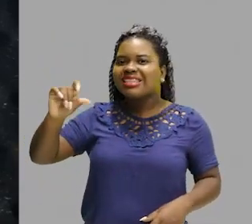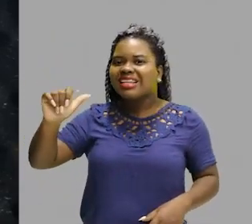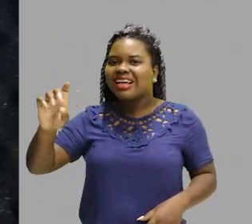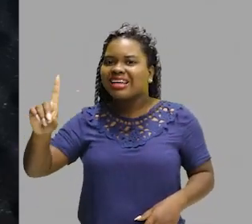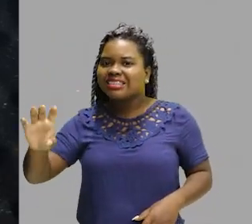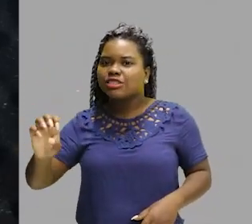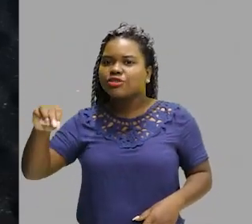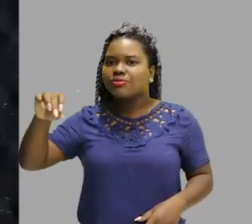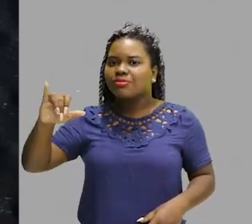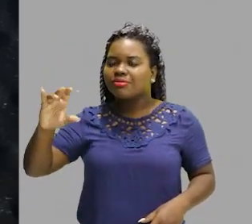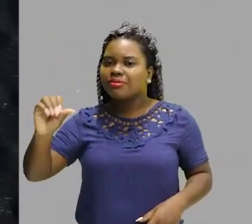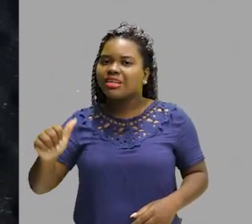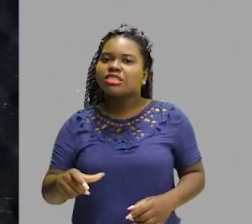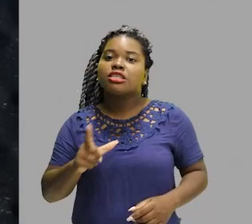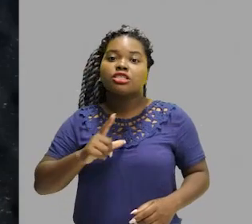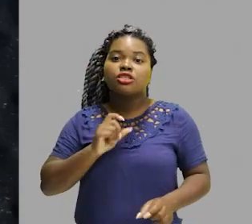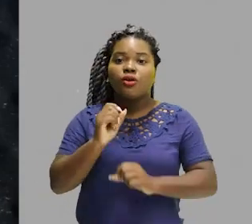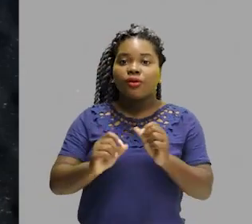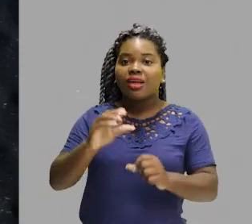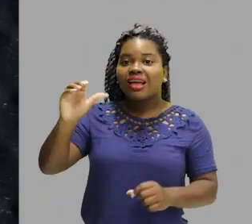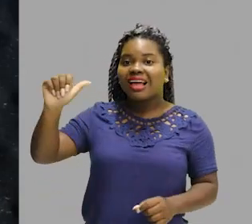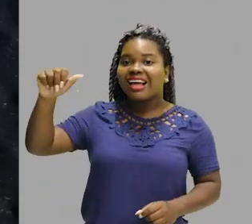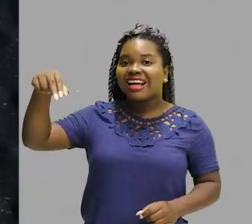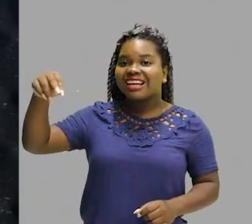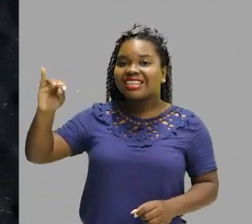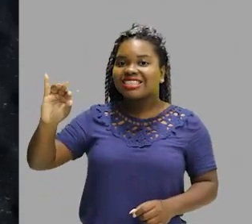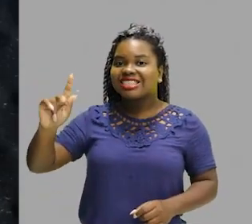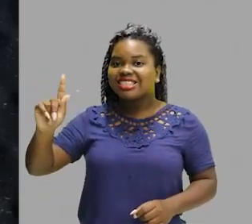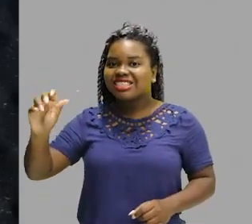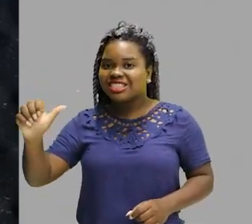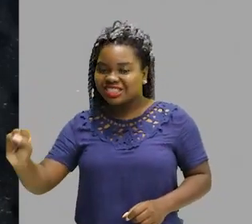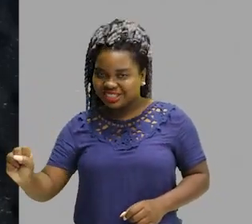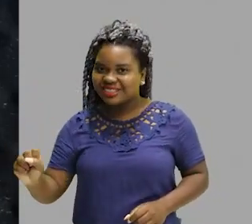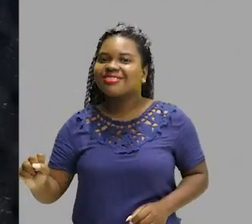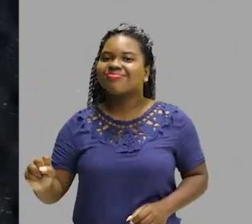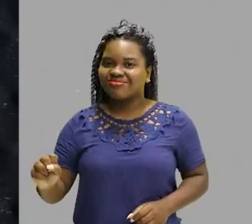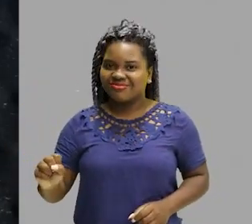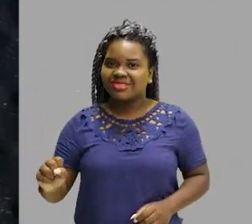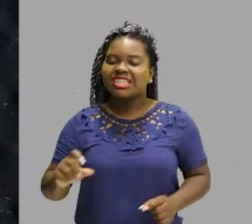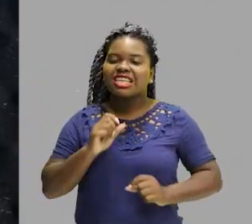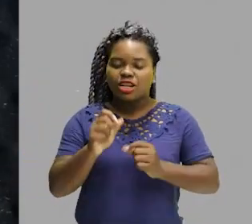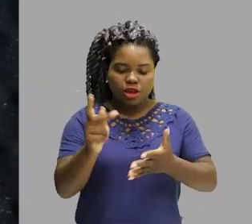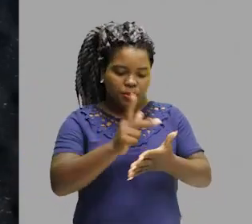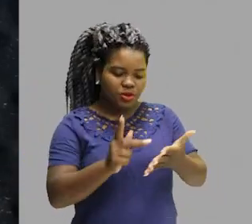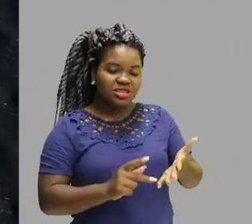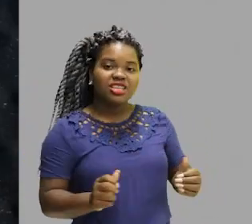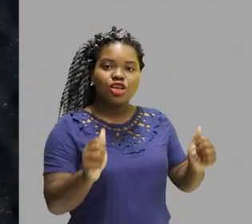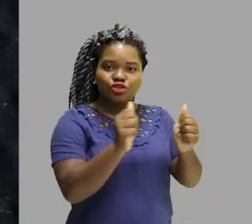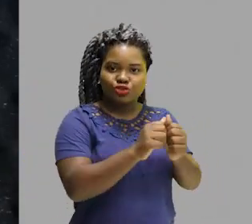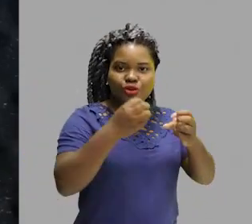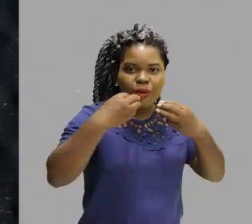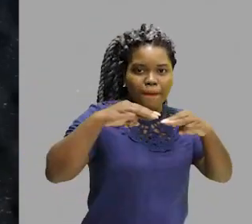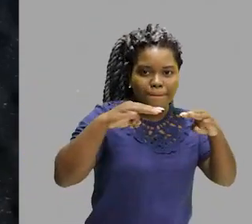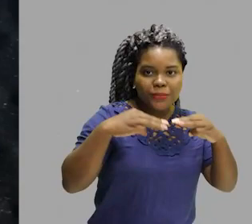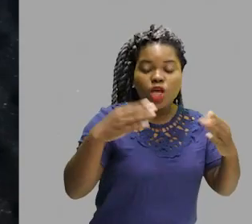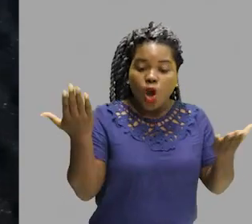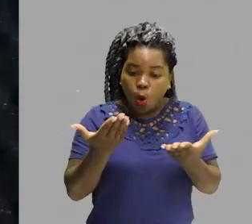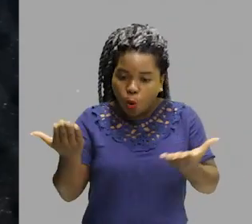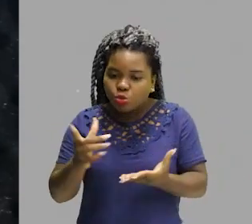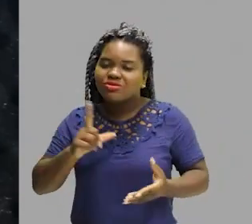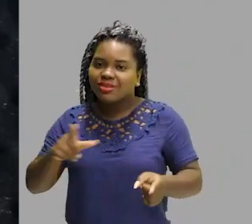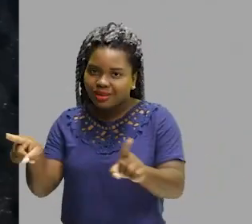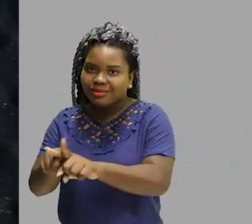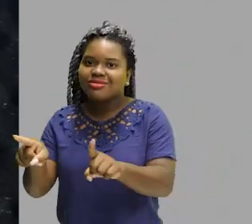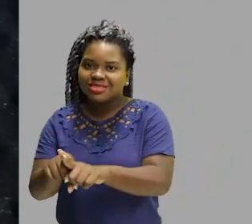cantigas, que eram poesias acompanhadas de instrumentos musicais. Hoje nós temos essa poesia musicalizada em